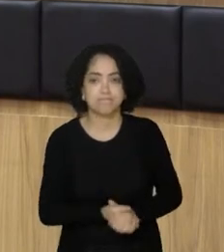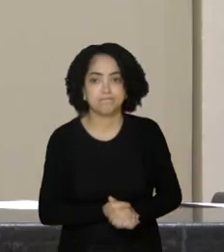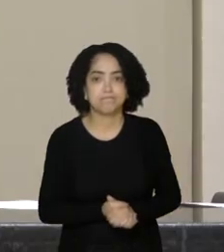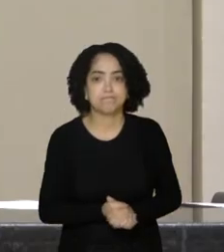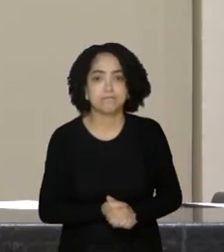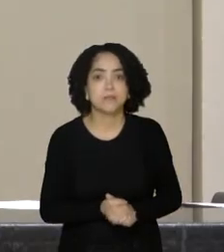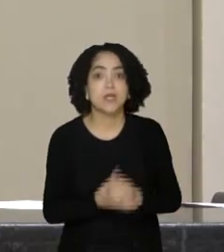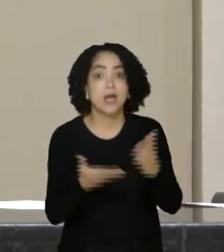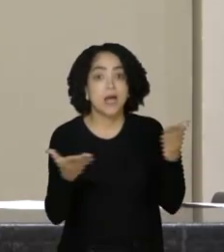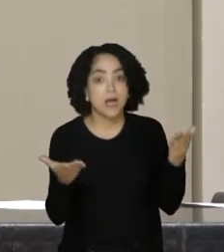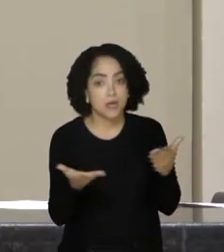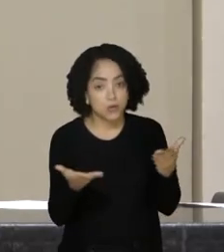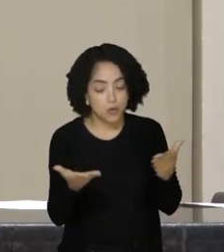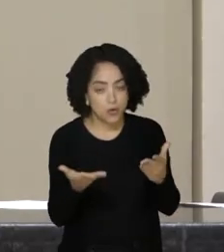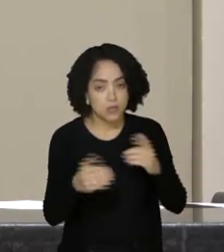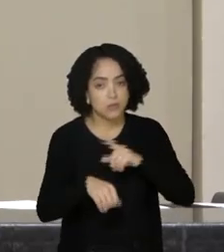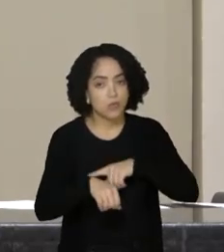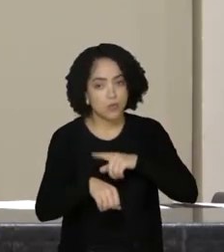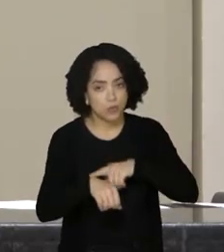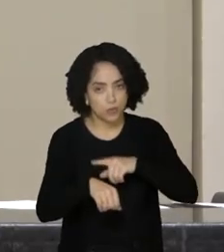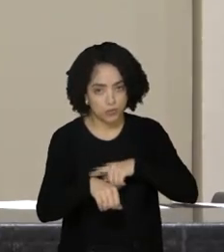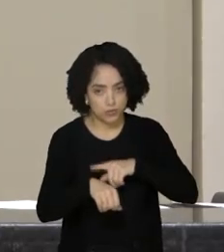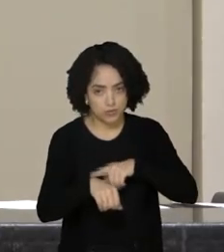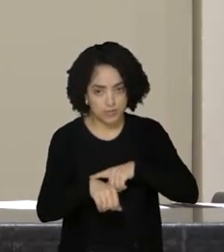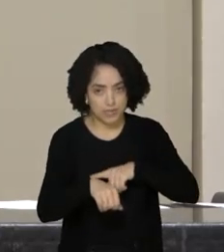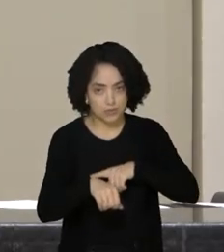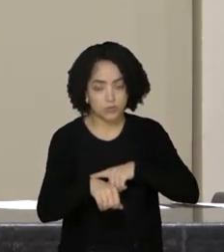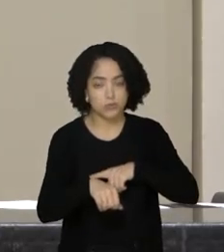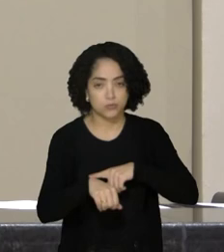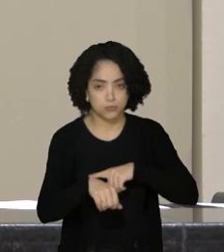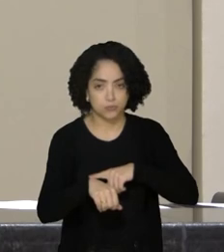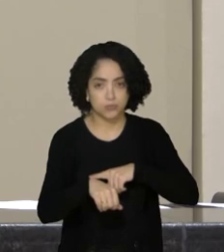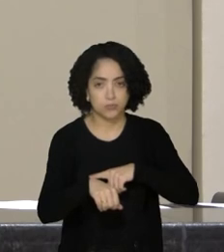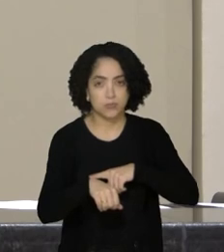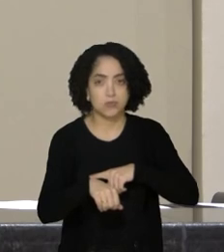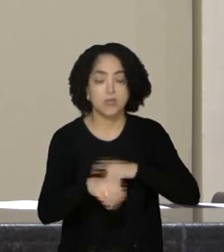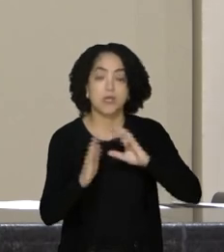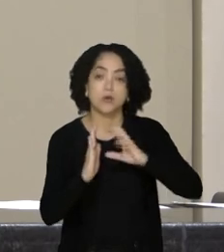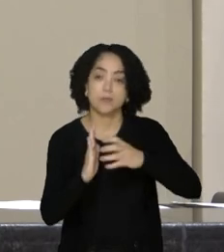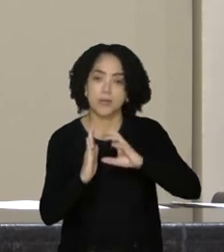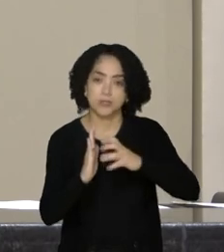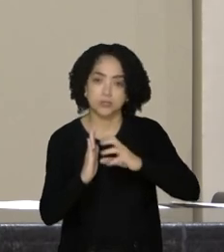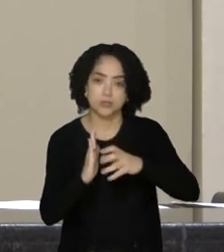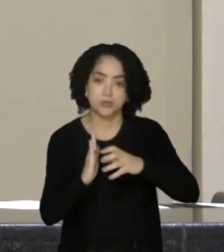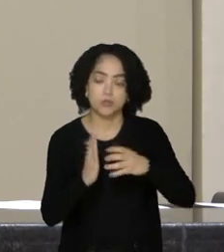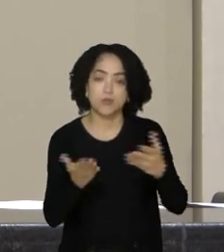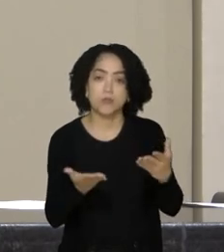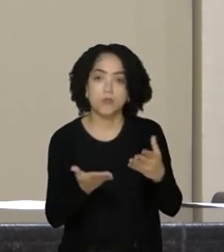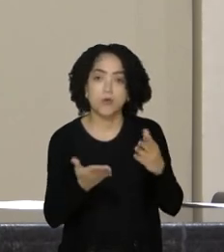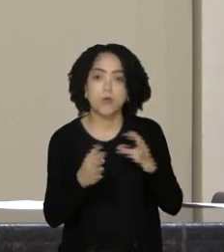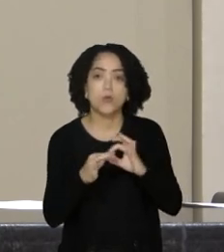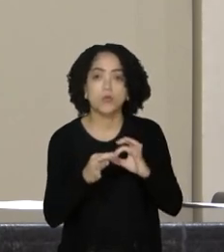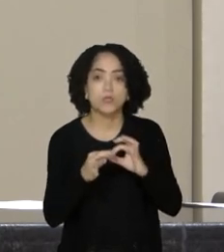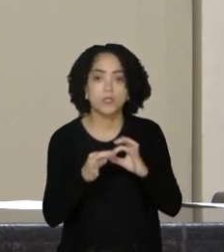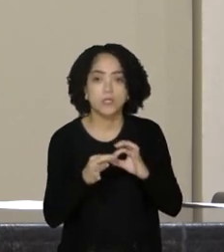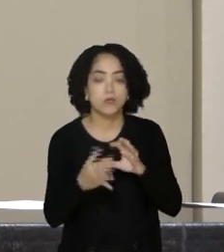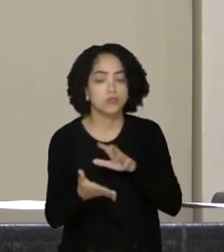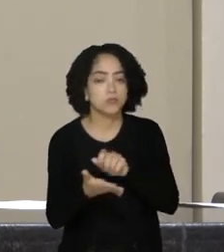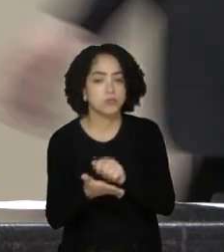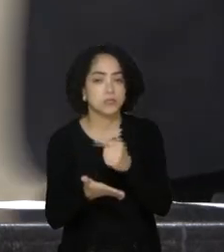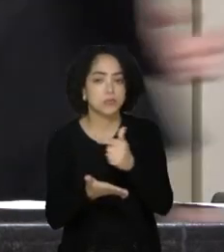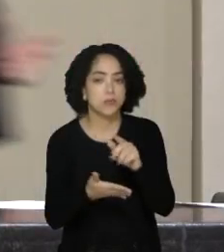vamos passar para a ordem Aliás para o horário do destinado aos partidos políticos união não tendo escrito